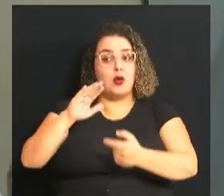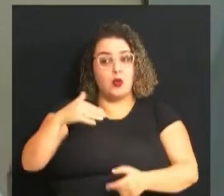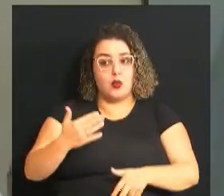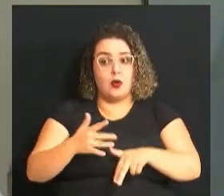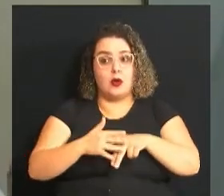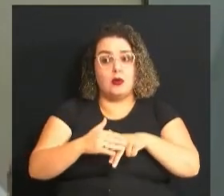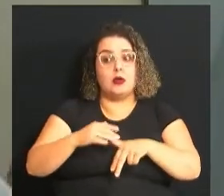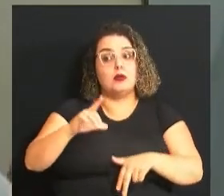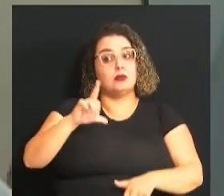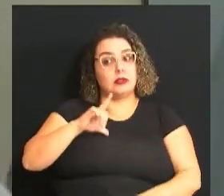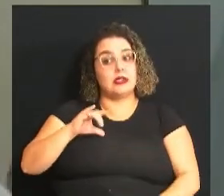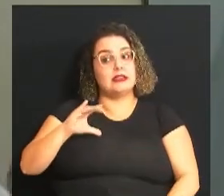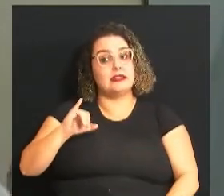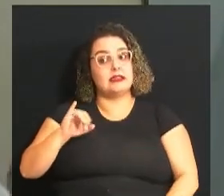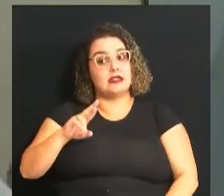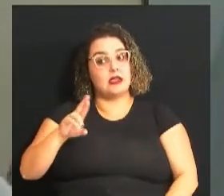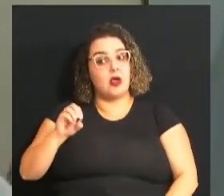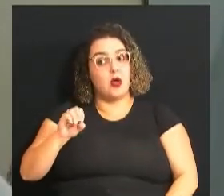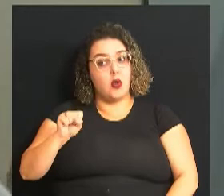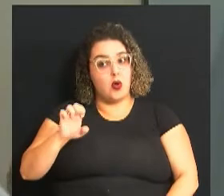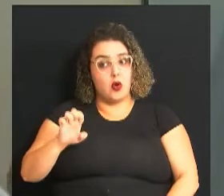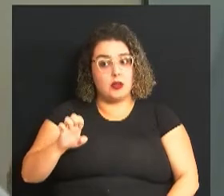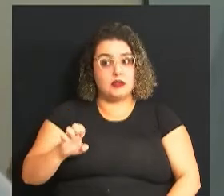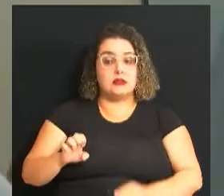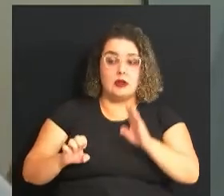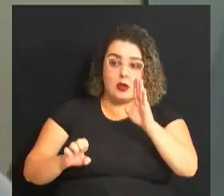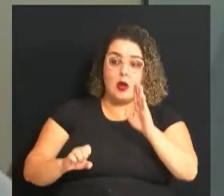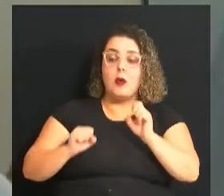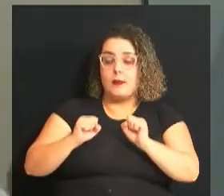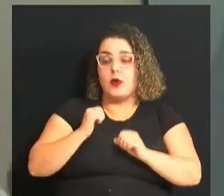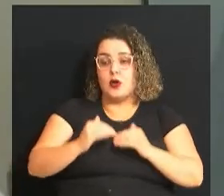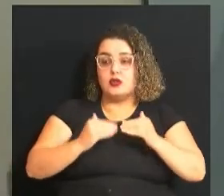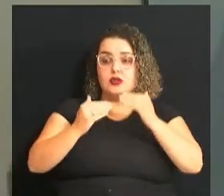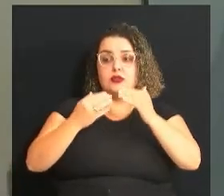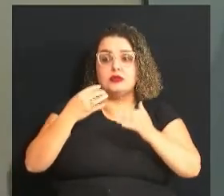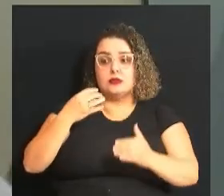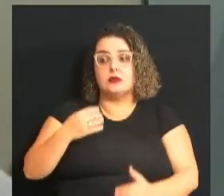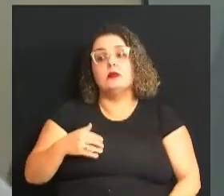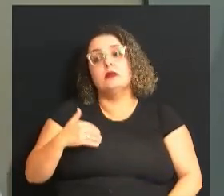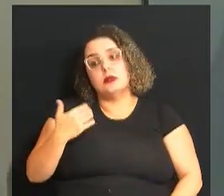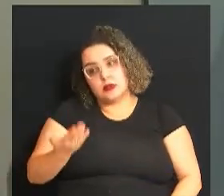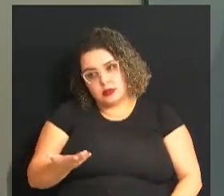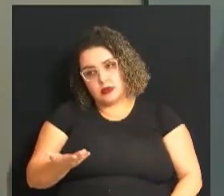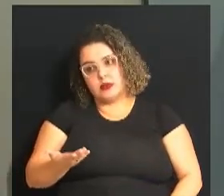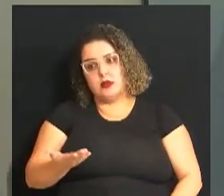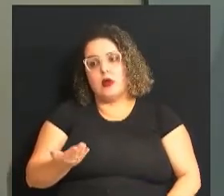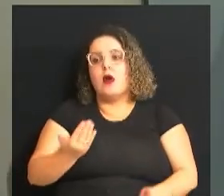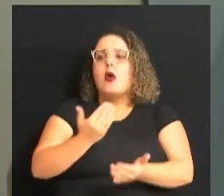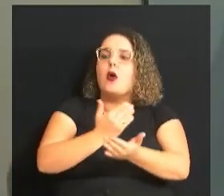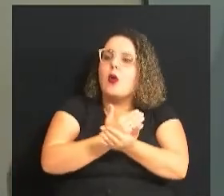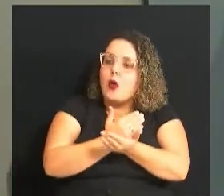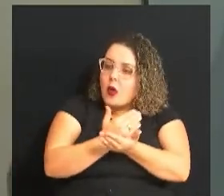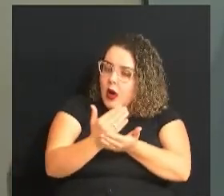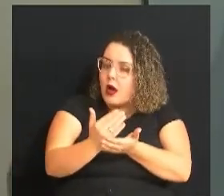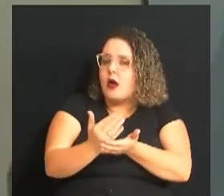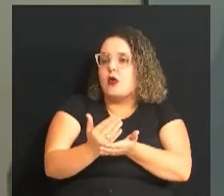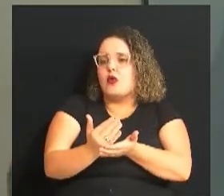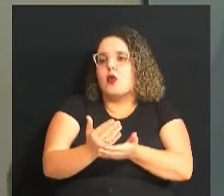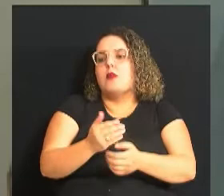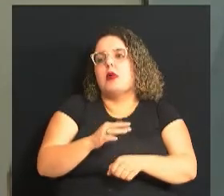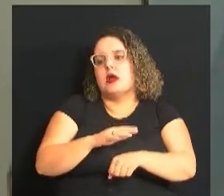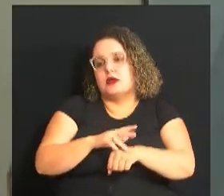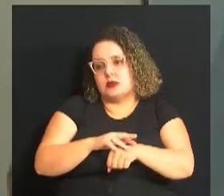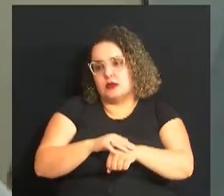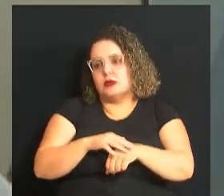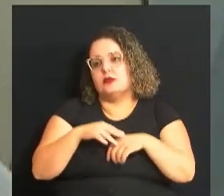cirrose. A hepatite B, ela pode evoluir para o câncer mesmo em fases mais precoces da doença,